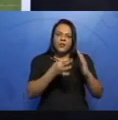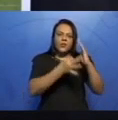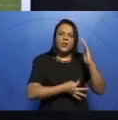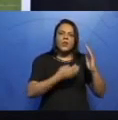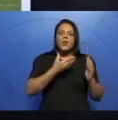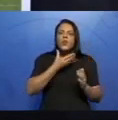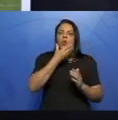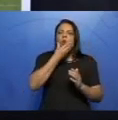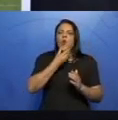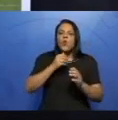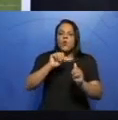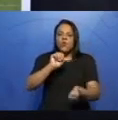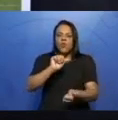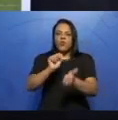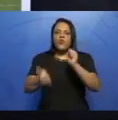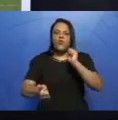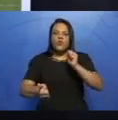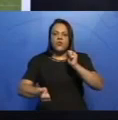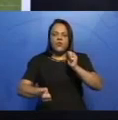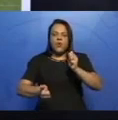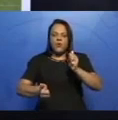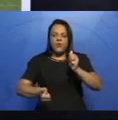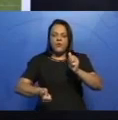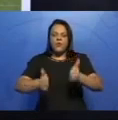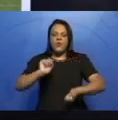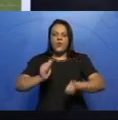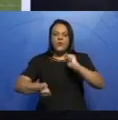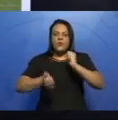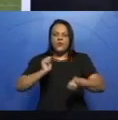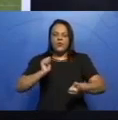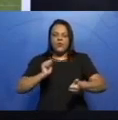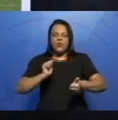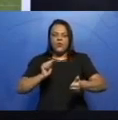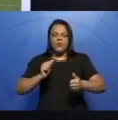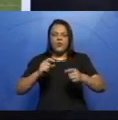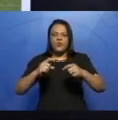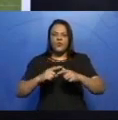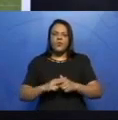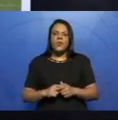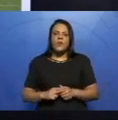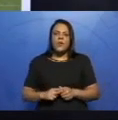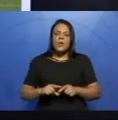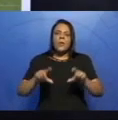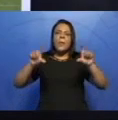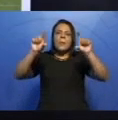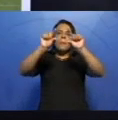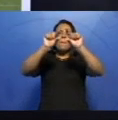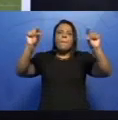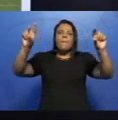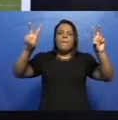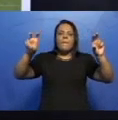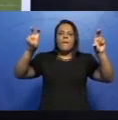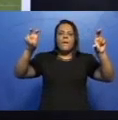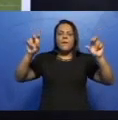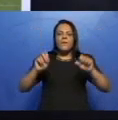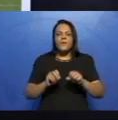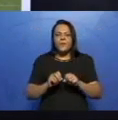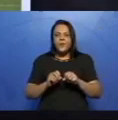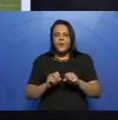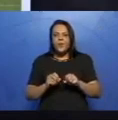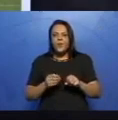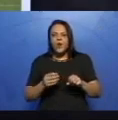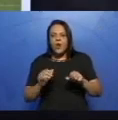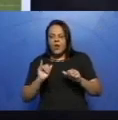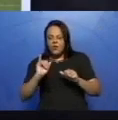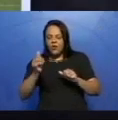jogador chutando a bola, né, numa partida. Na manchete de um jornal, o anúncio de um gol considerado difícil